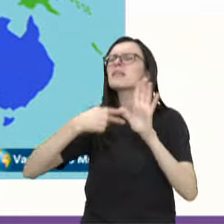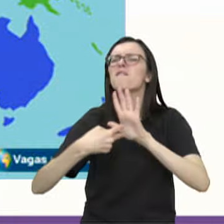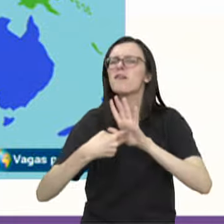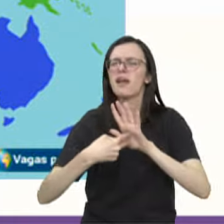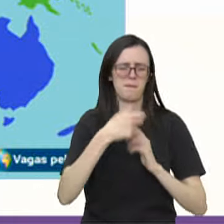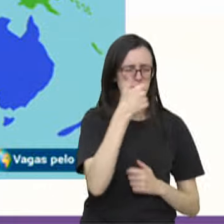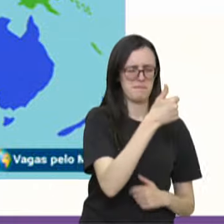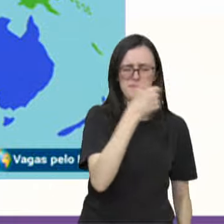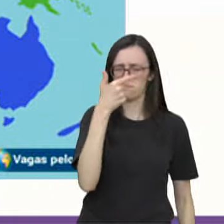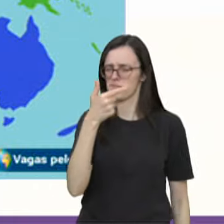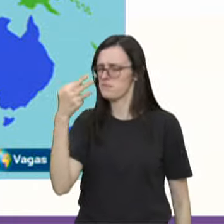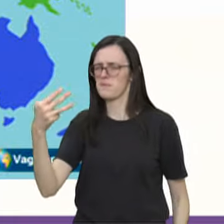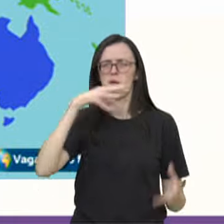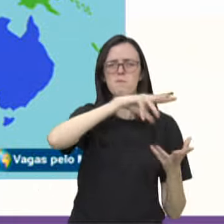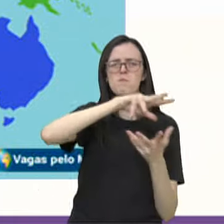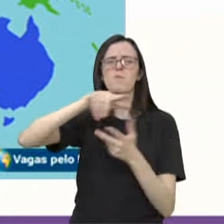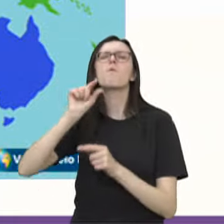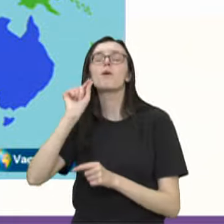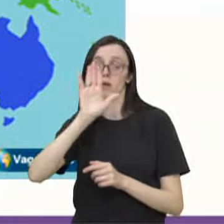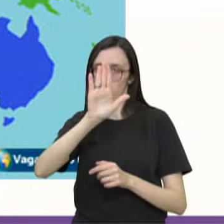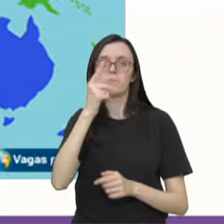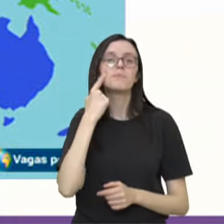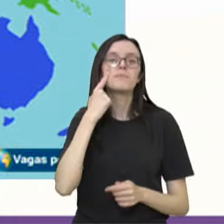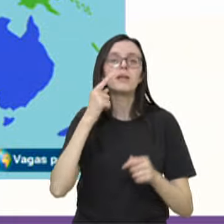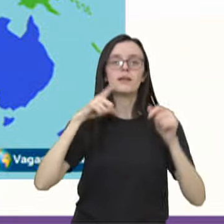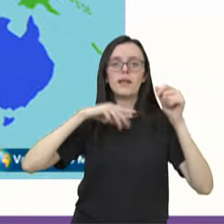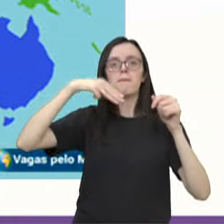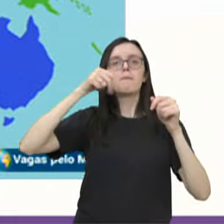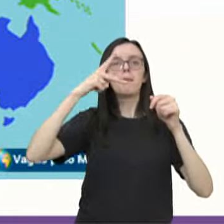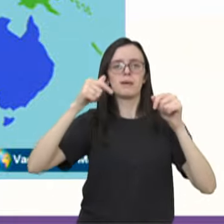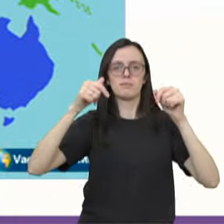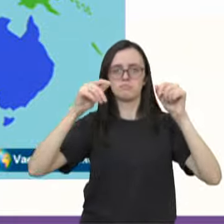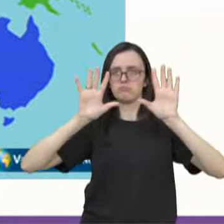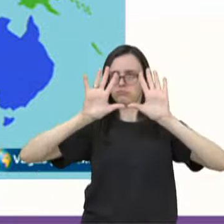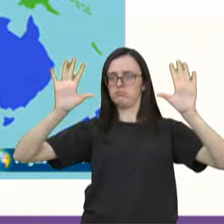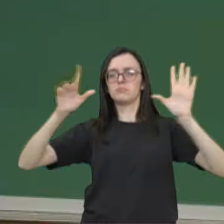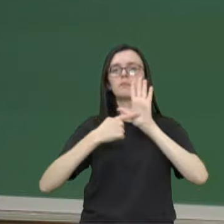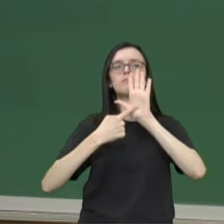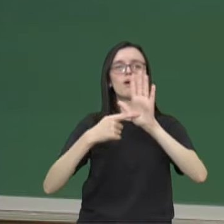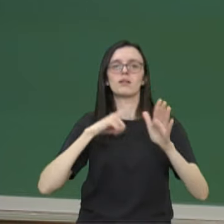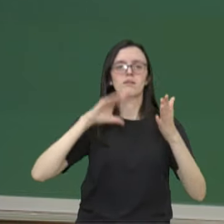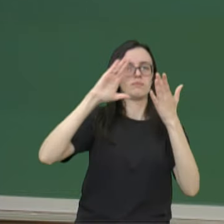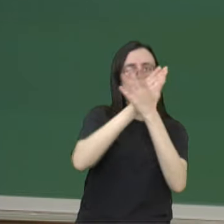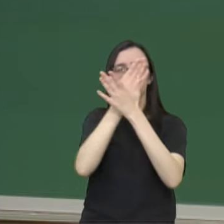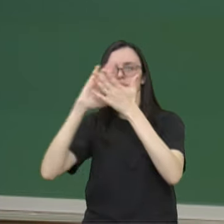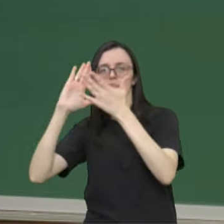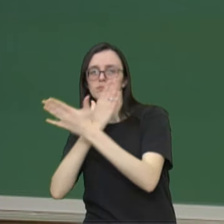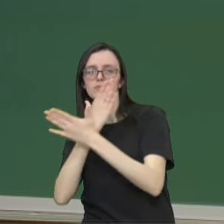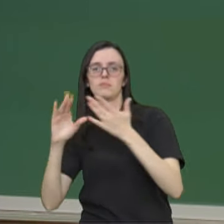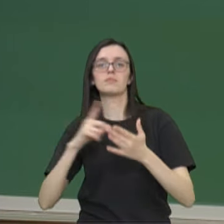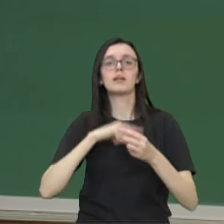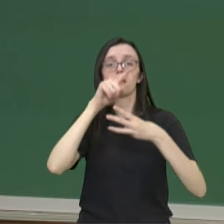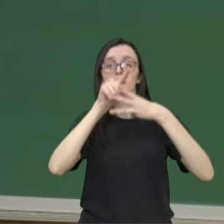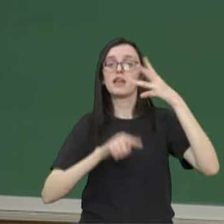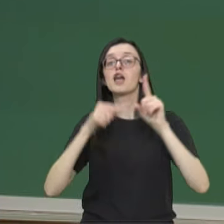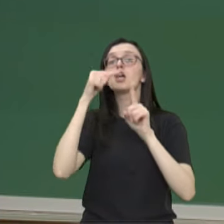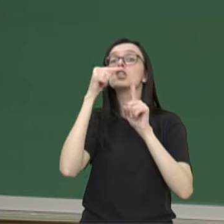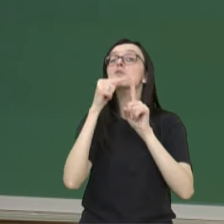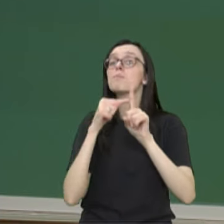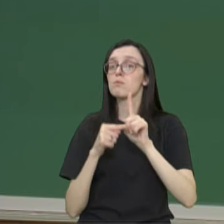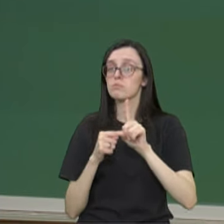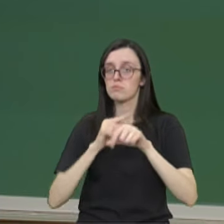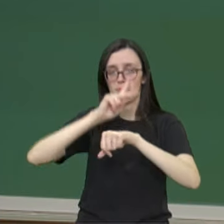mapa mostra o que? A espacialização de todos esses três mundos existentes aí durante a época da Guerra